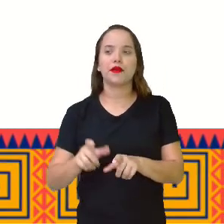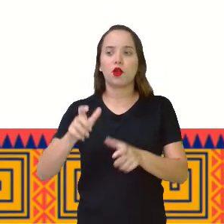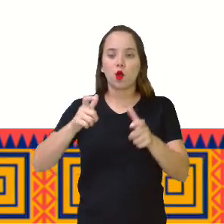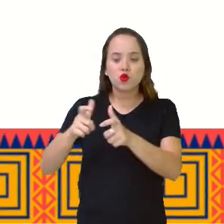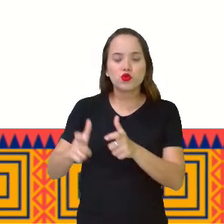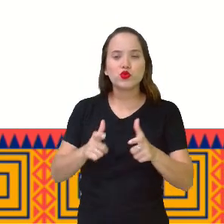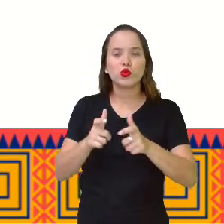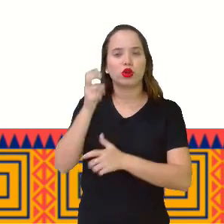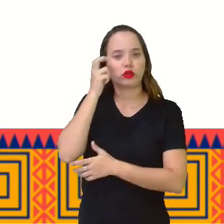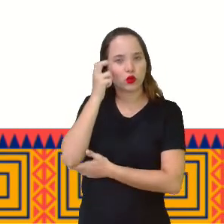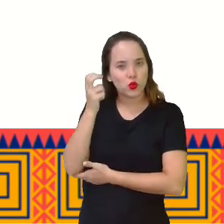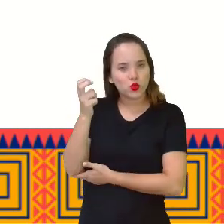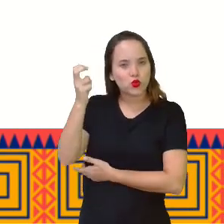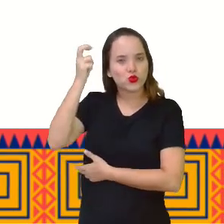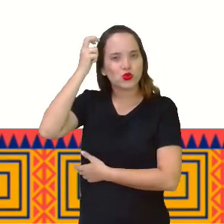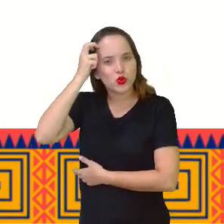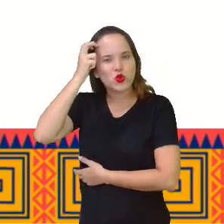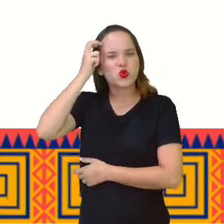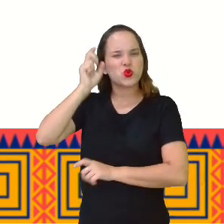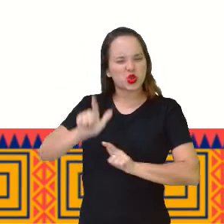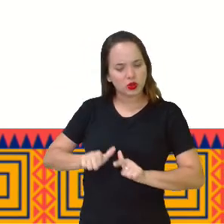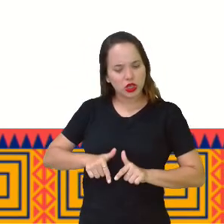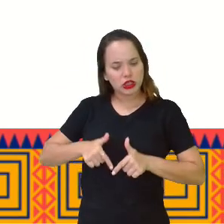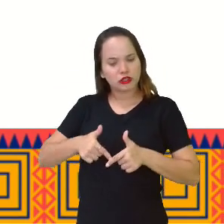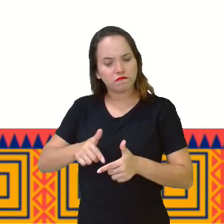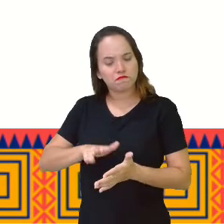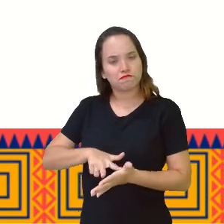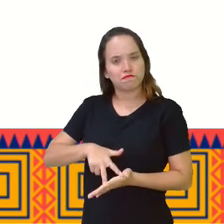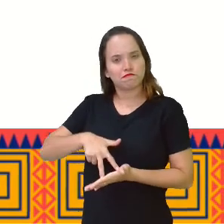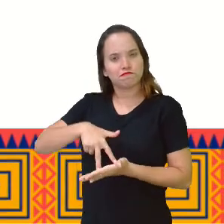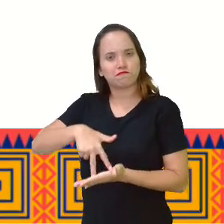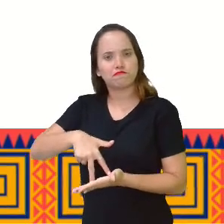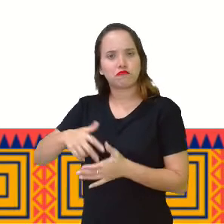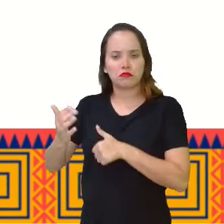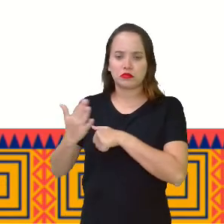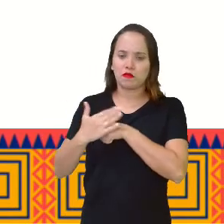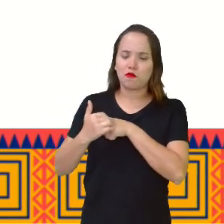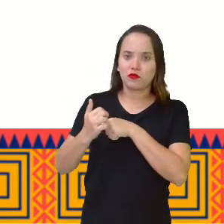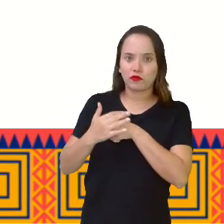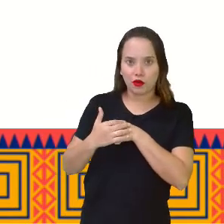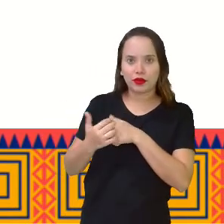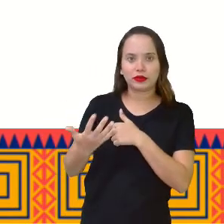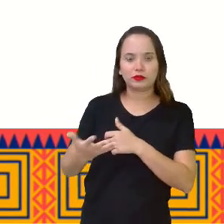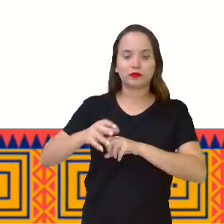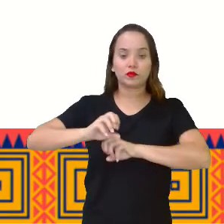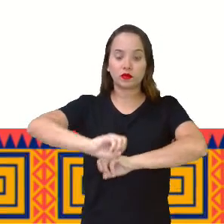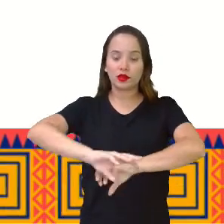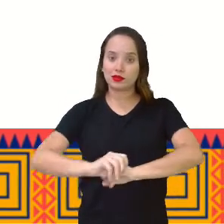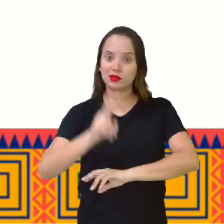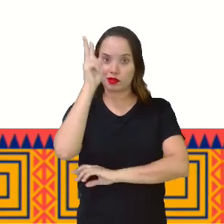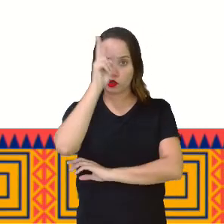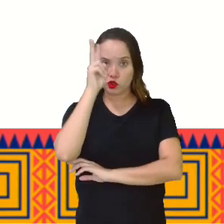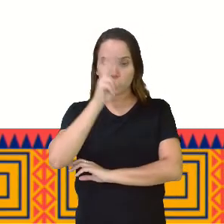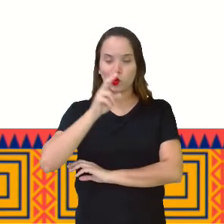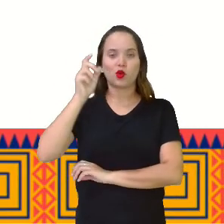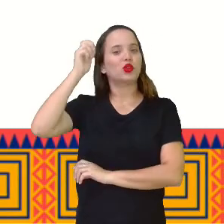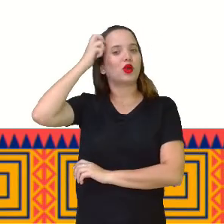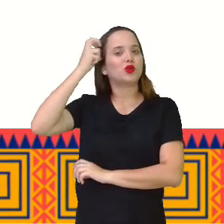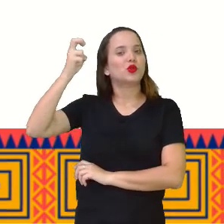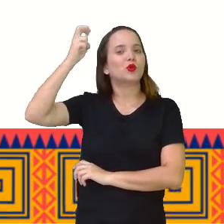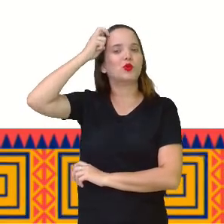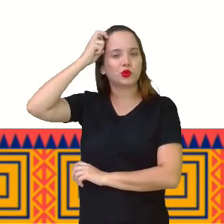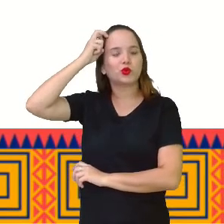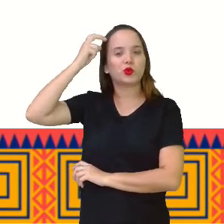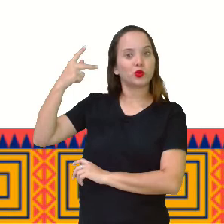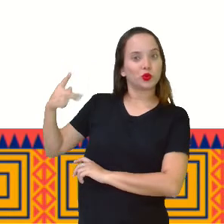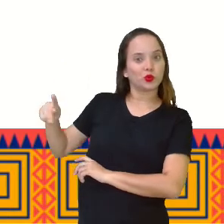cultura, de resistência, de afetos. O ensino da história e cultura afro-brasileira e africana no